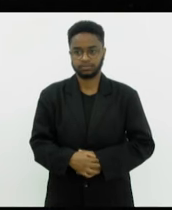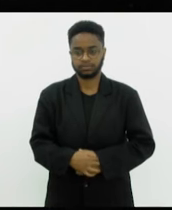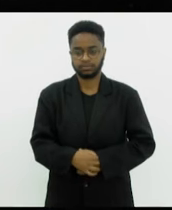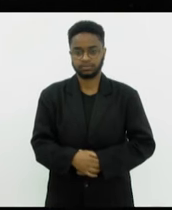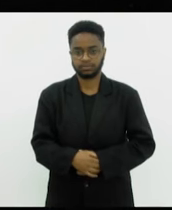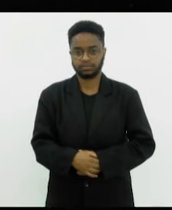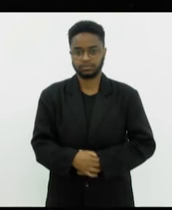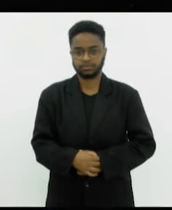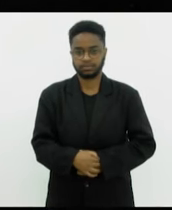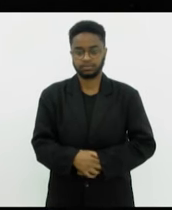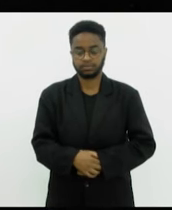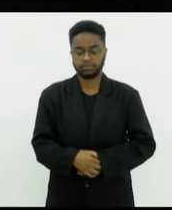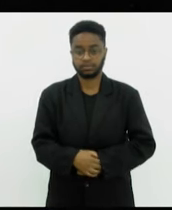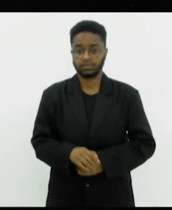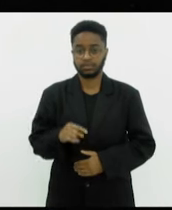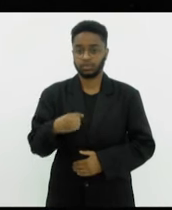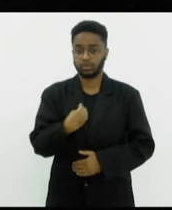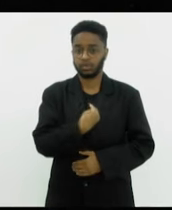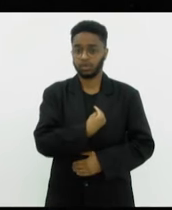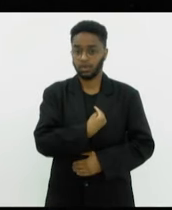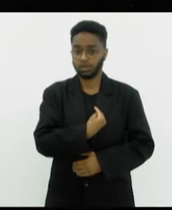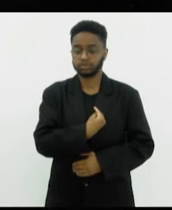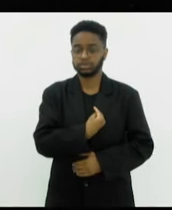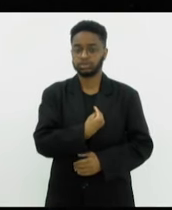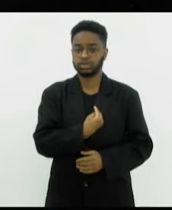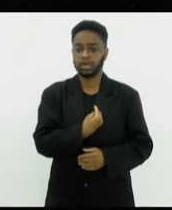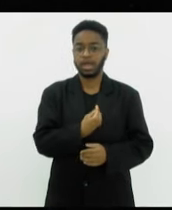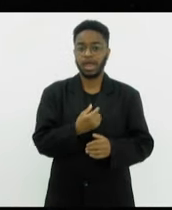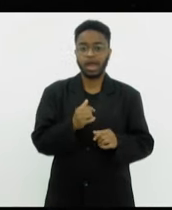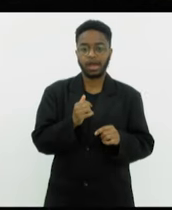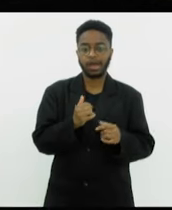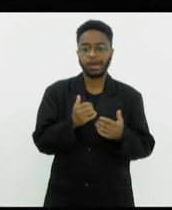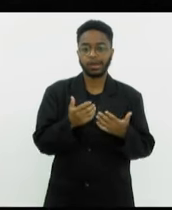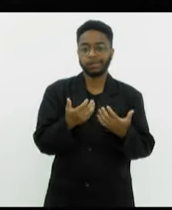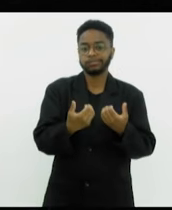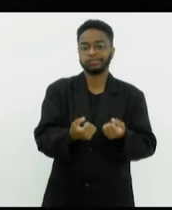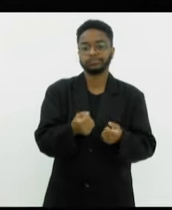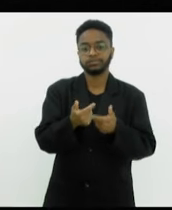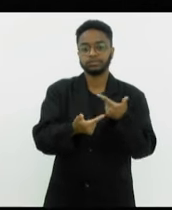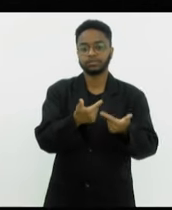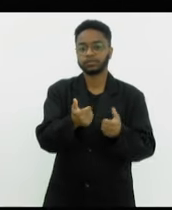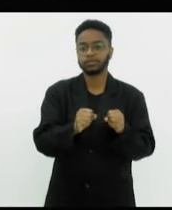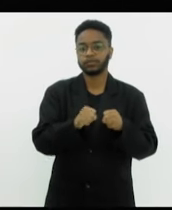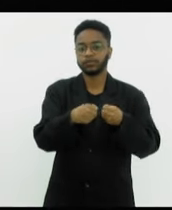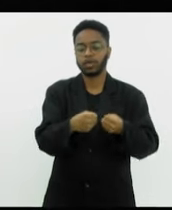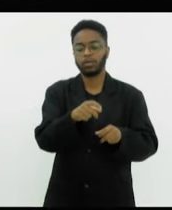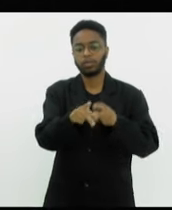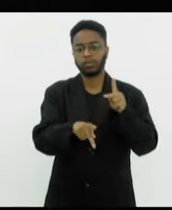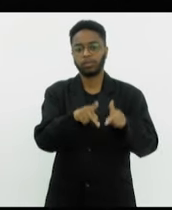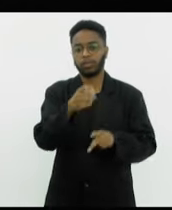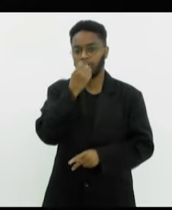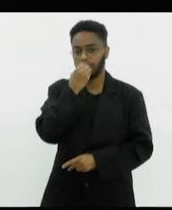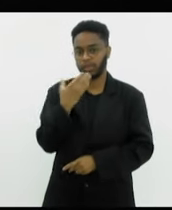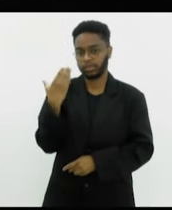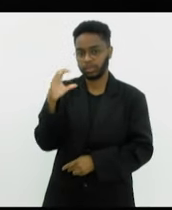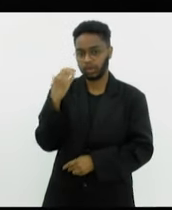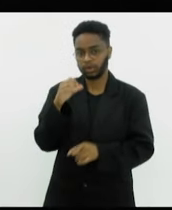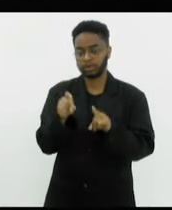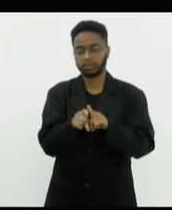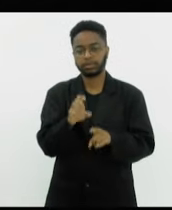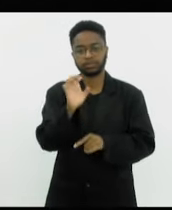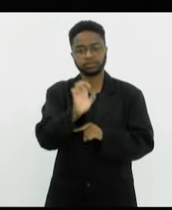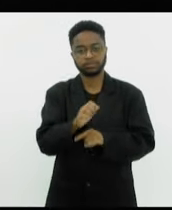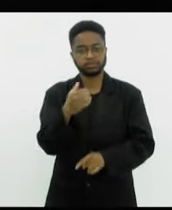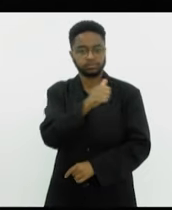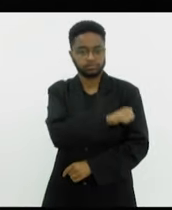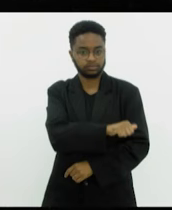O nosso gabinete, o nosso mandato está a serviço da população de bem de Niterói, do Estado do Rio, e a gente não